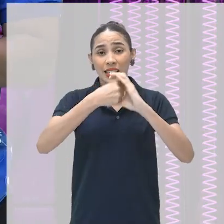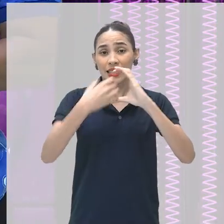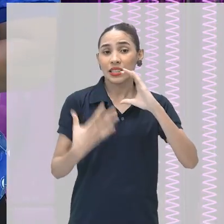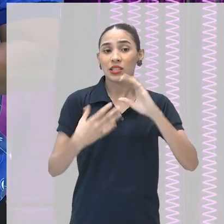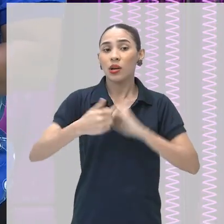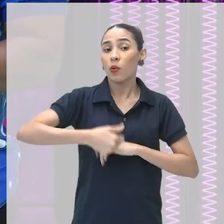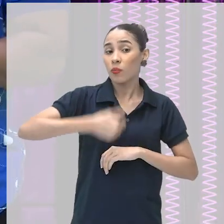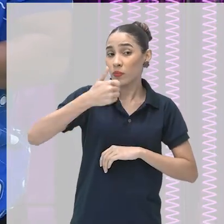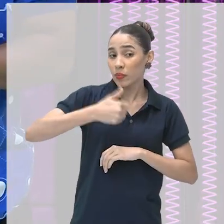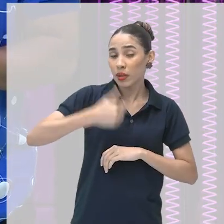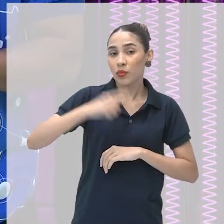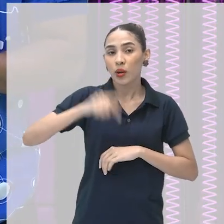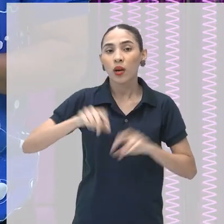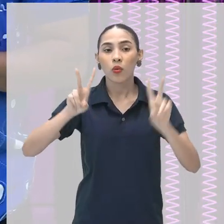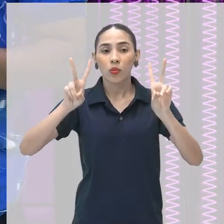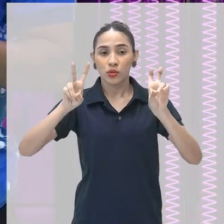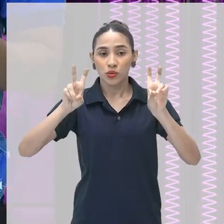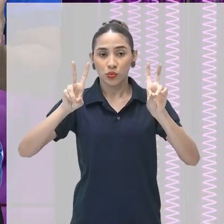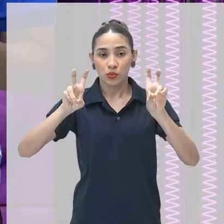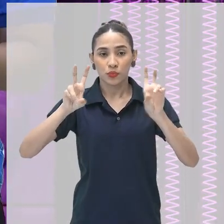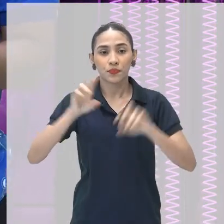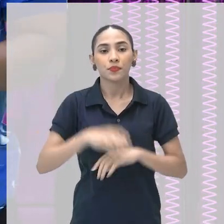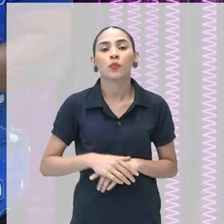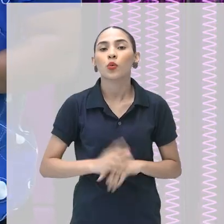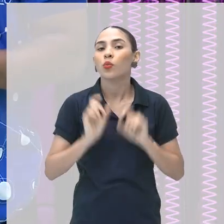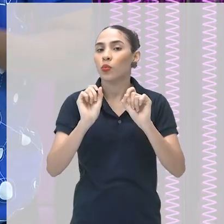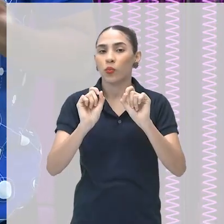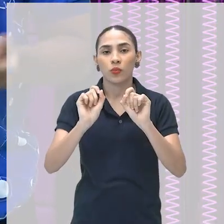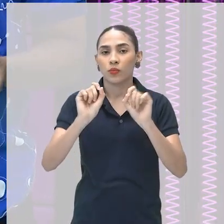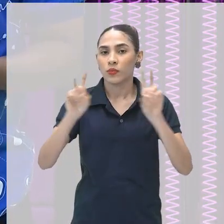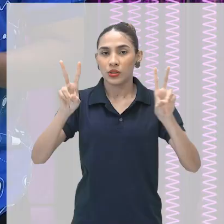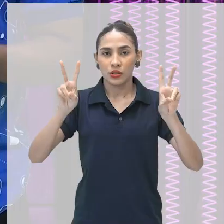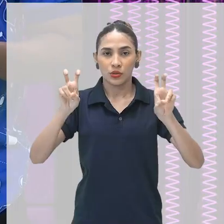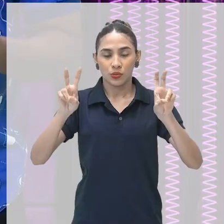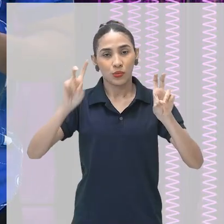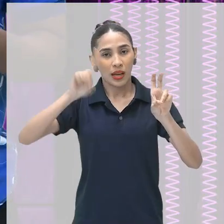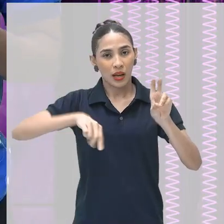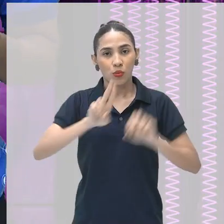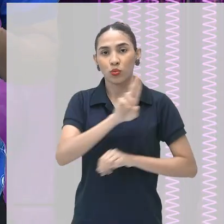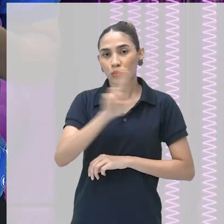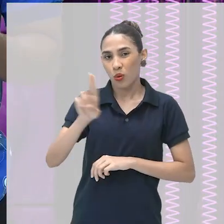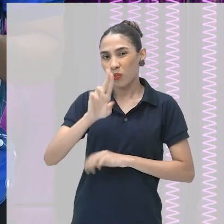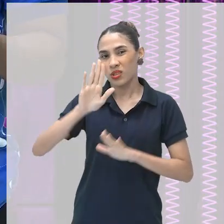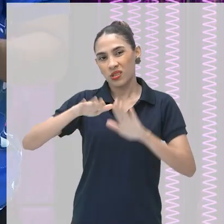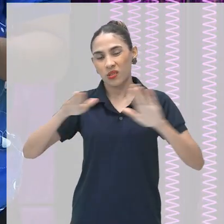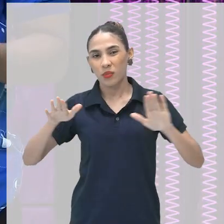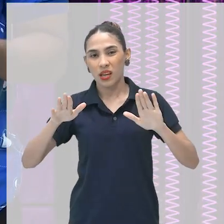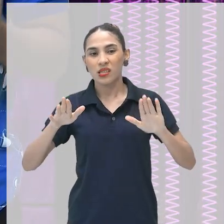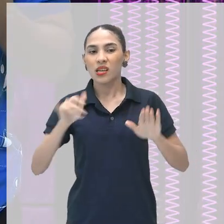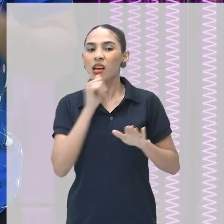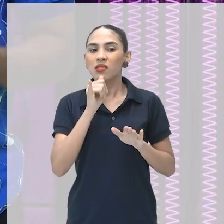primeiro elemento é o título. O que é o título? É o nome geralmente